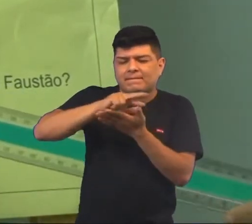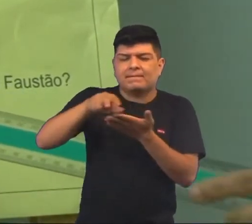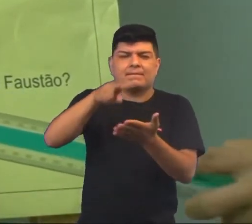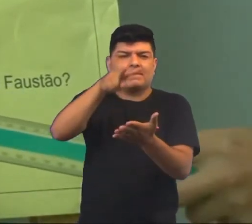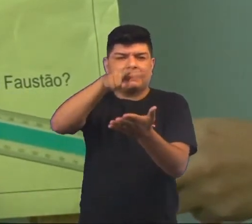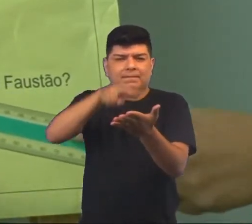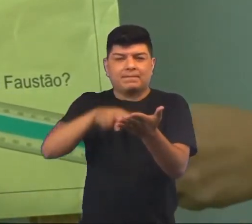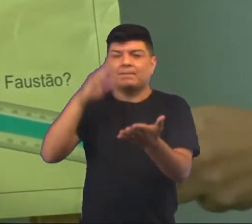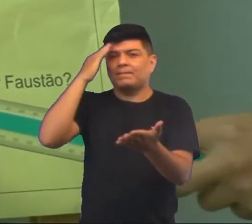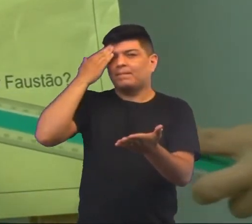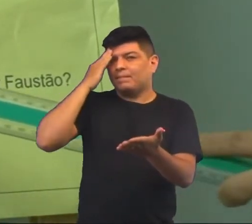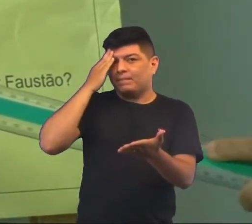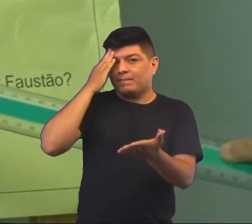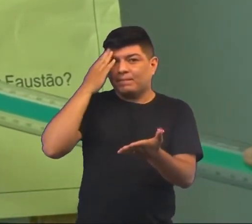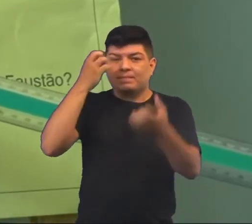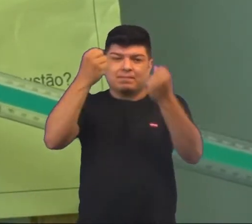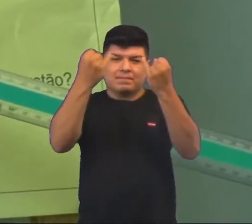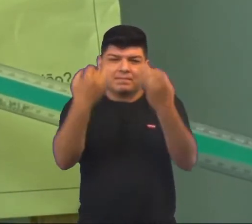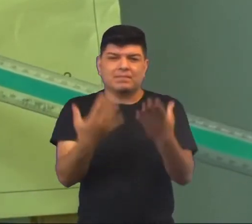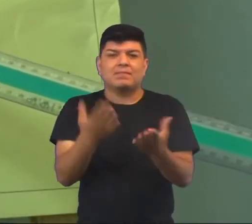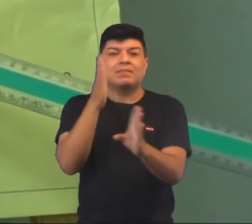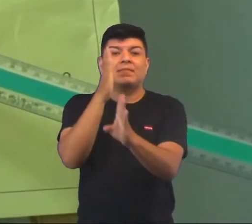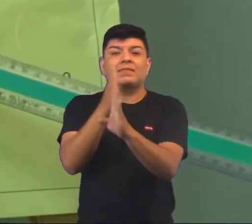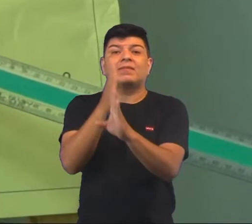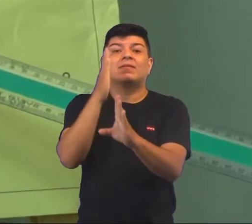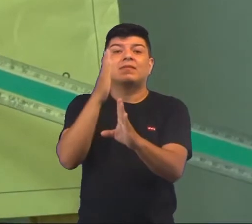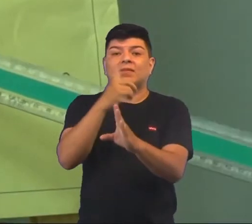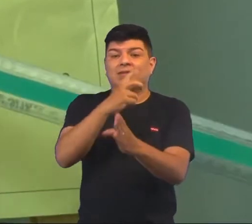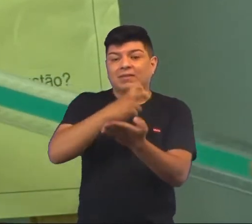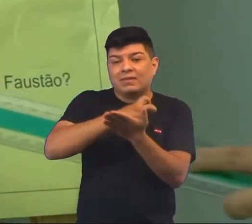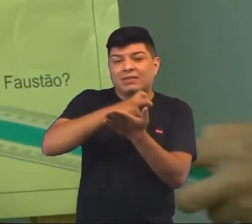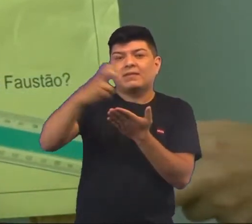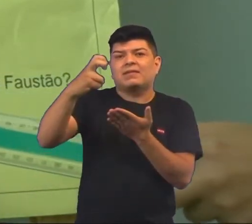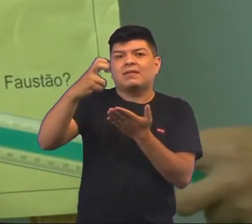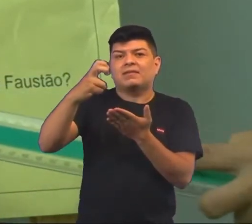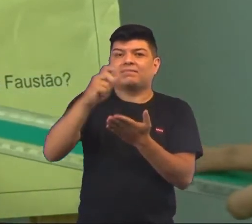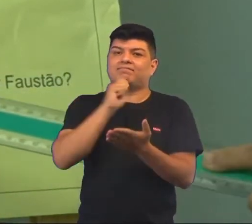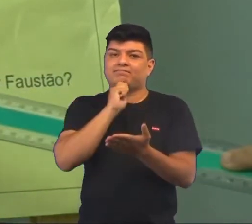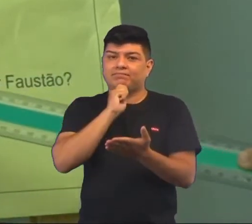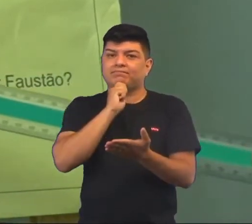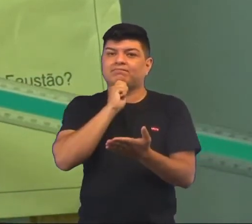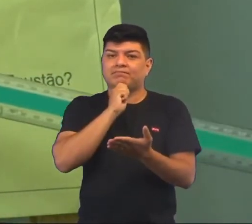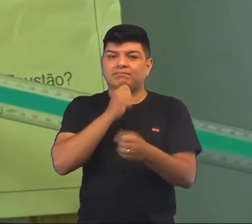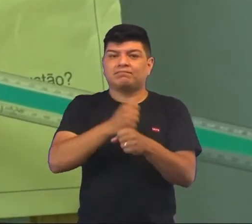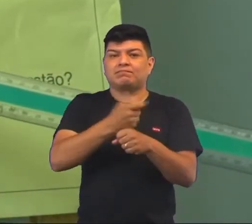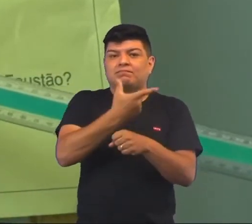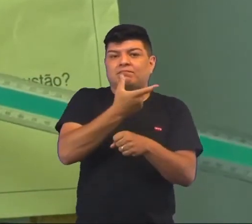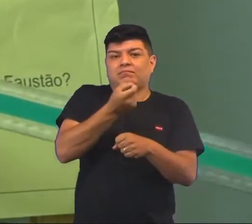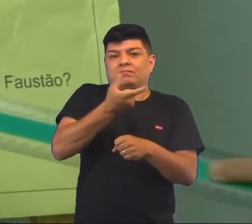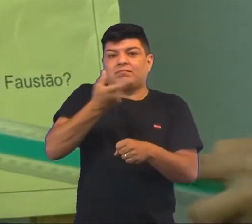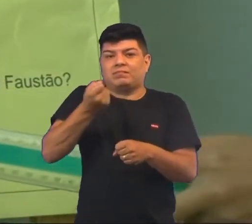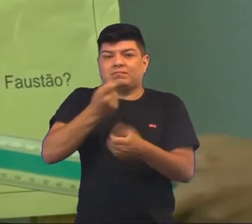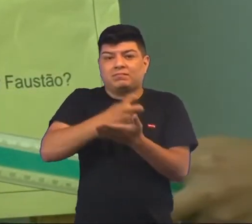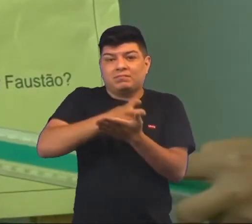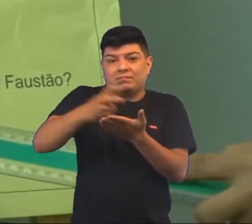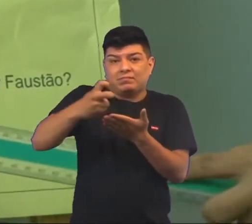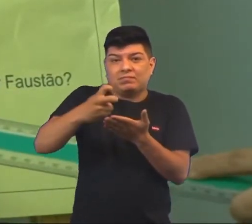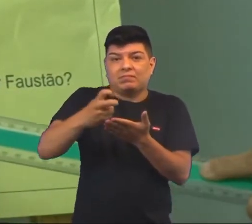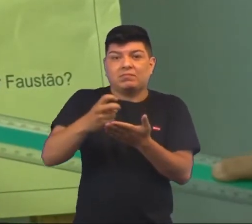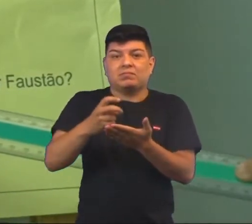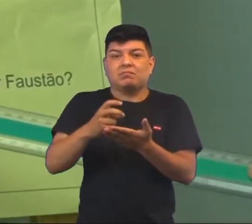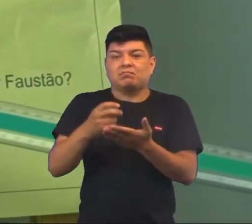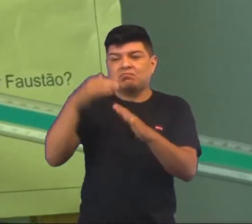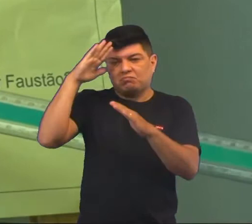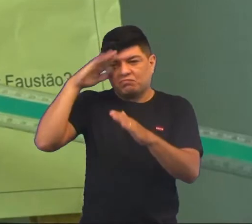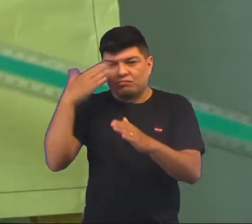para a gente entender direitinho. A Globo explicou o motivo da saída de Faustão. Ainda em 2020, Faustão saiu da Globo e Faustão não